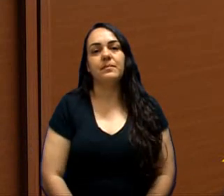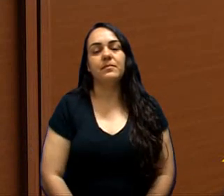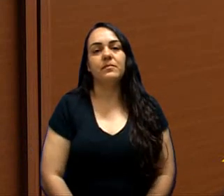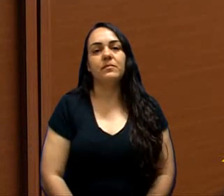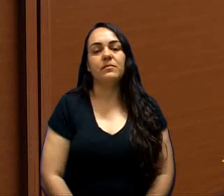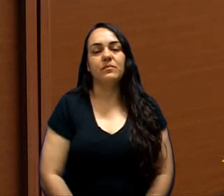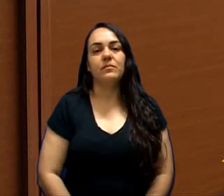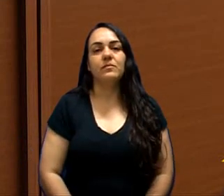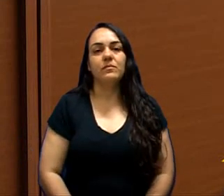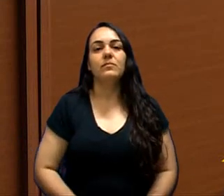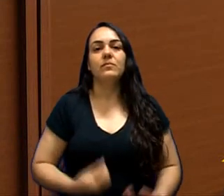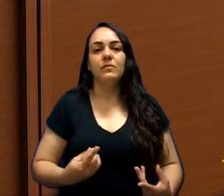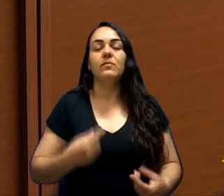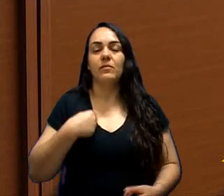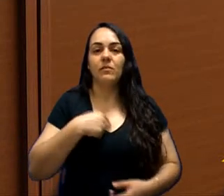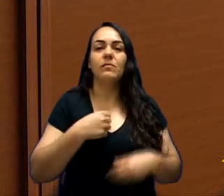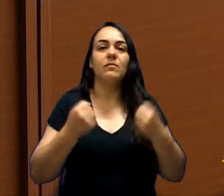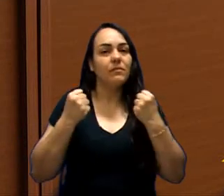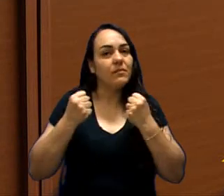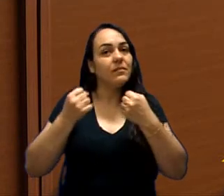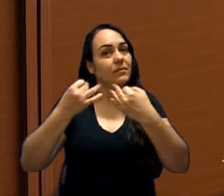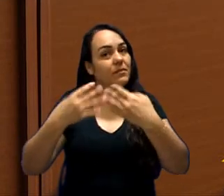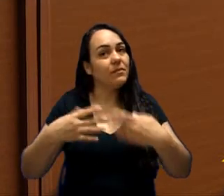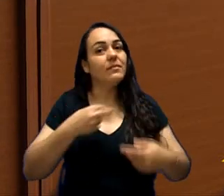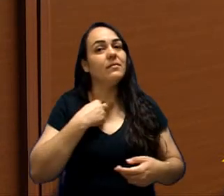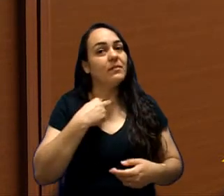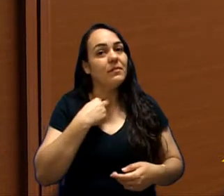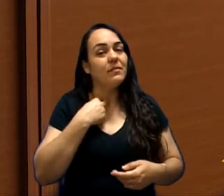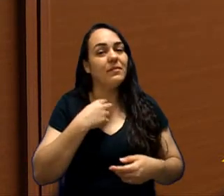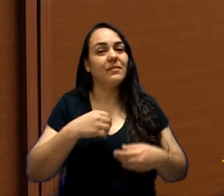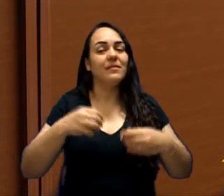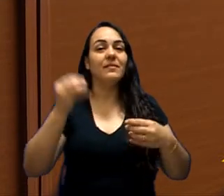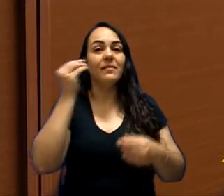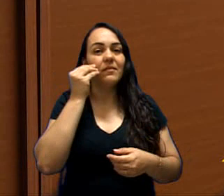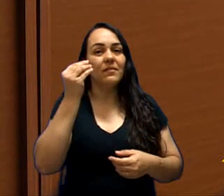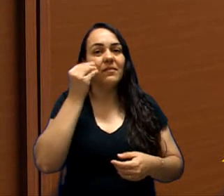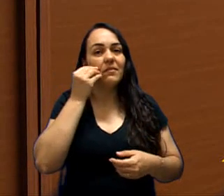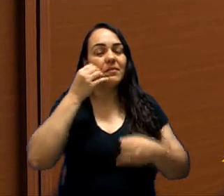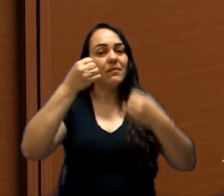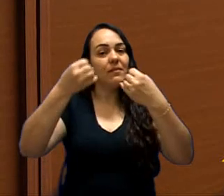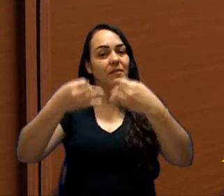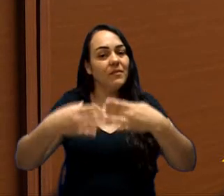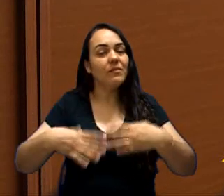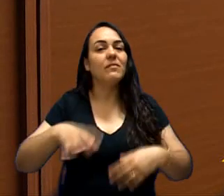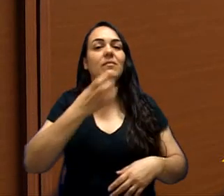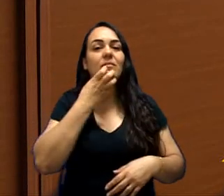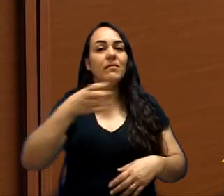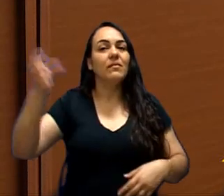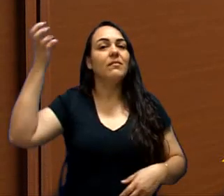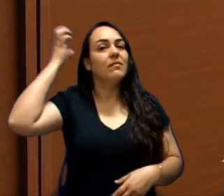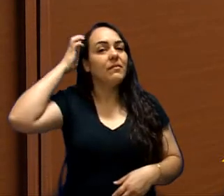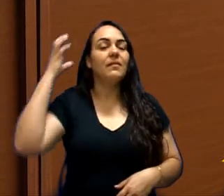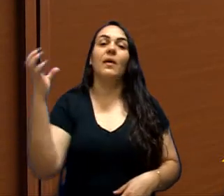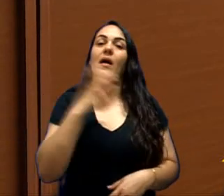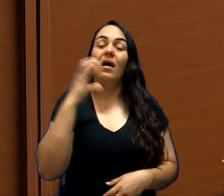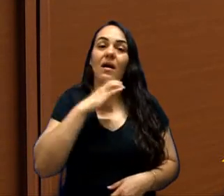Presidente, eu posso tentar explicar isso aqui? Tudo bem, vereador Pericles. O senhor pode rapidamente tentar